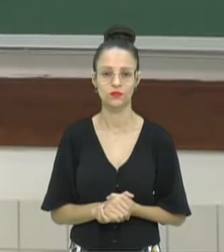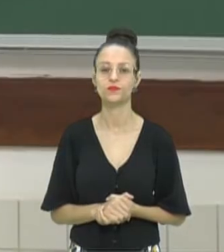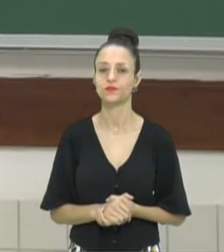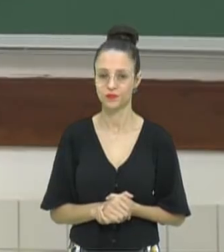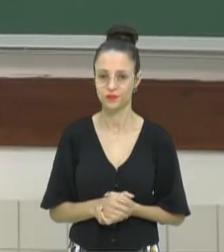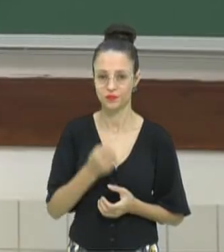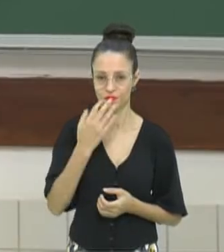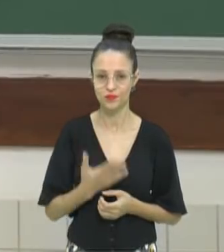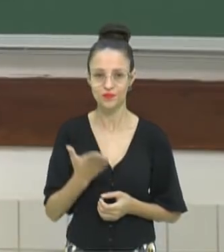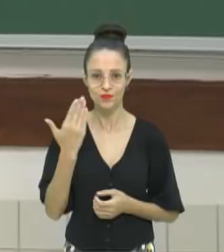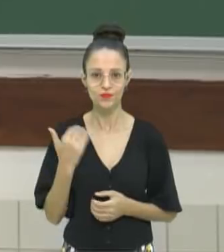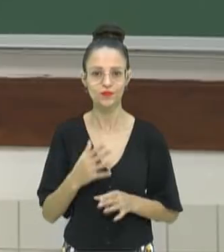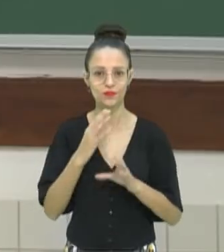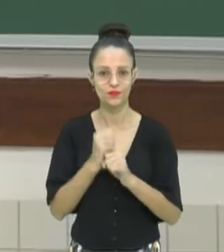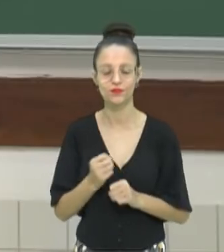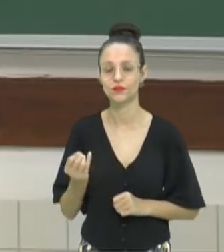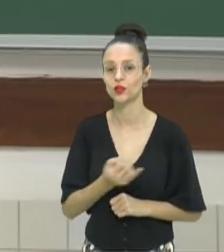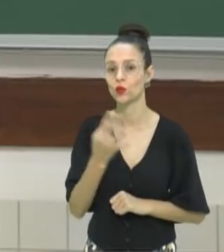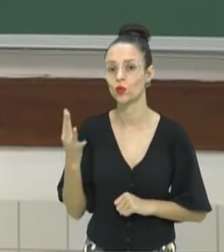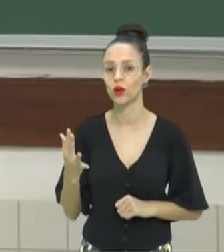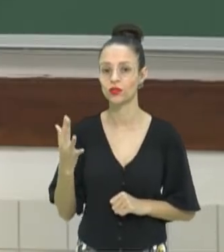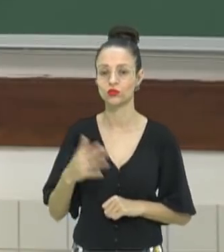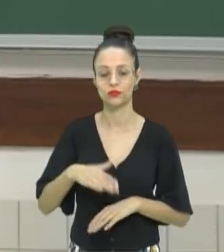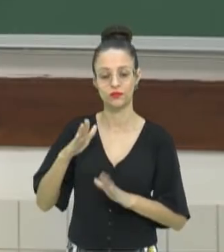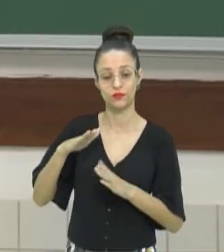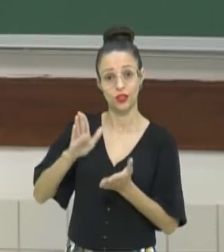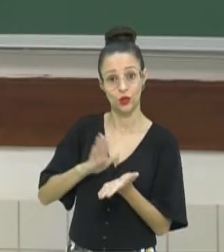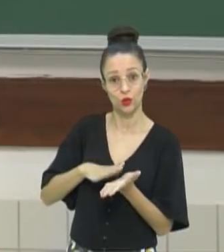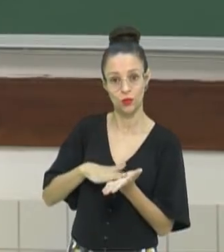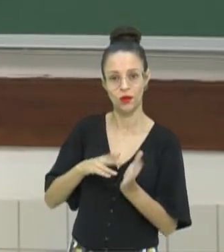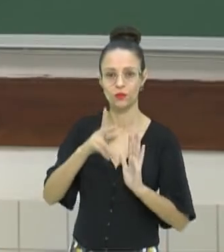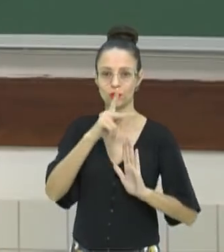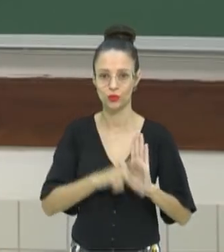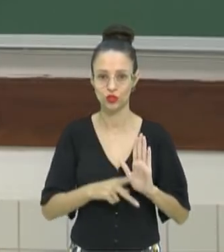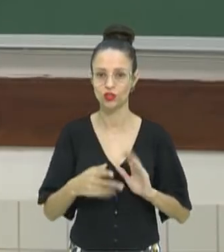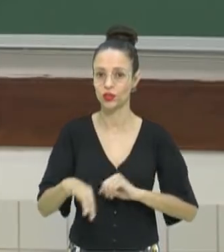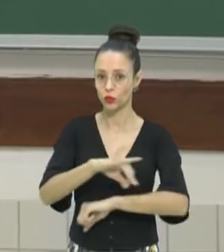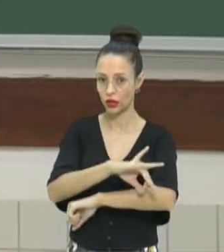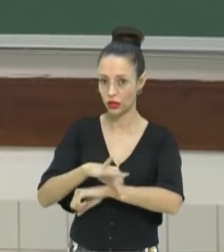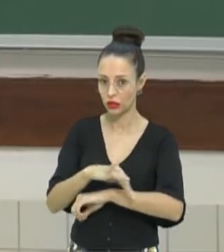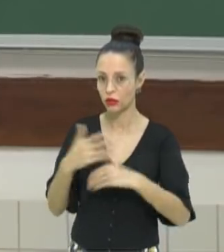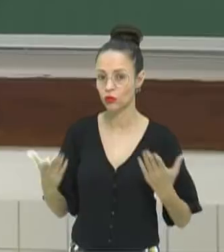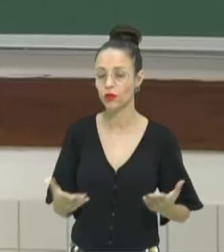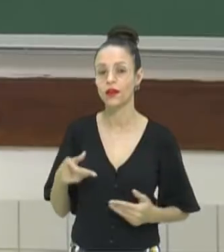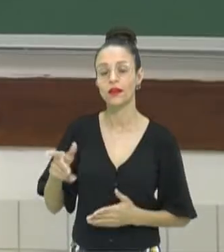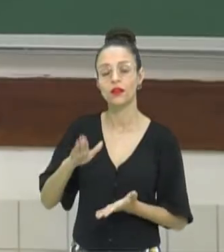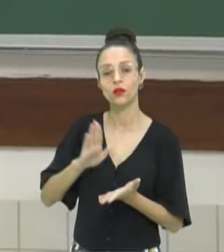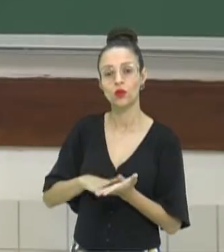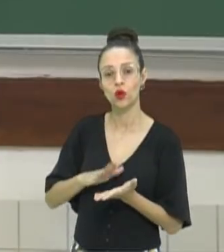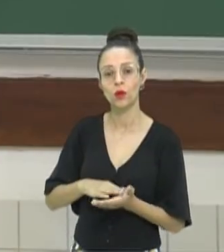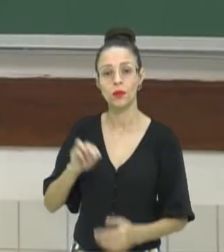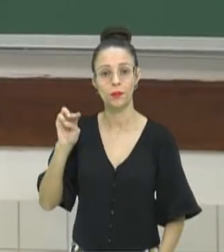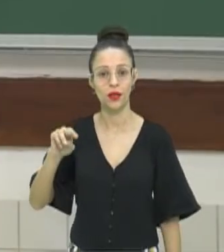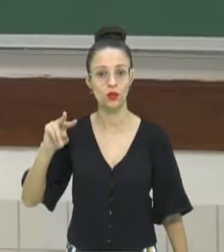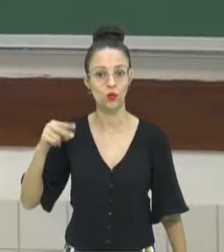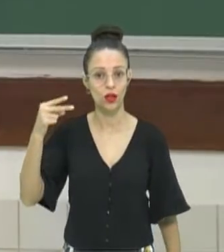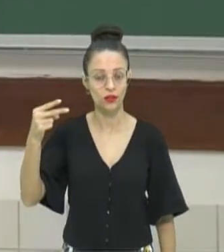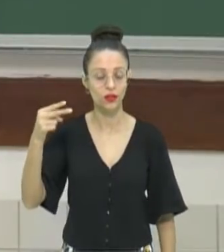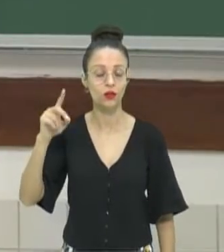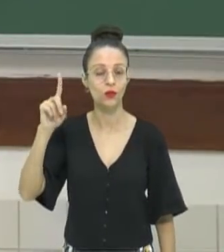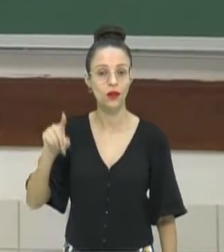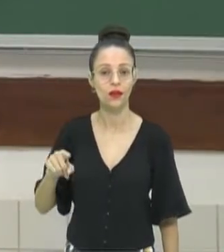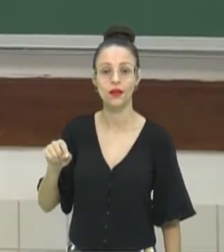Muito bem, vamos calcular quanto que esse arquiteto vai cobrar por esse projeto, ok? Então, lembrando que ele cobra por metro quadrado. Metro quadrado